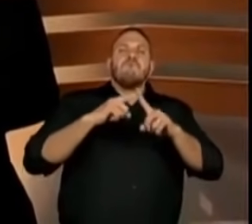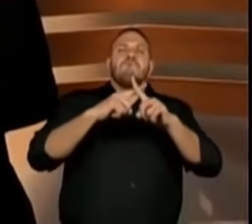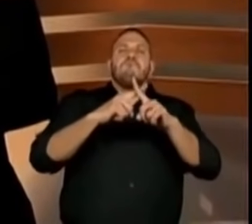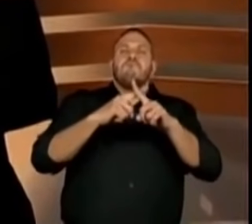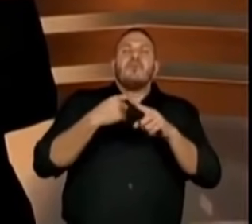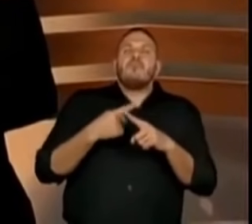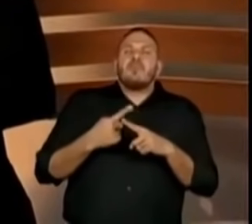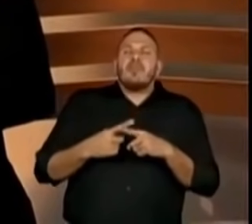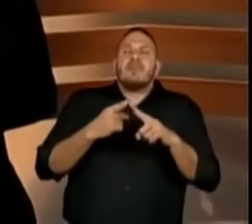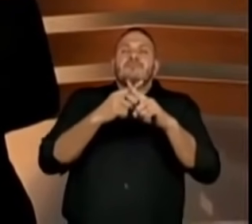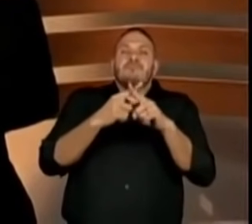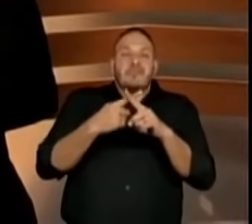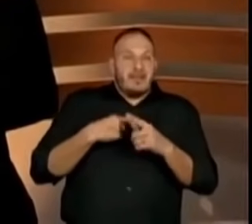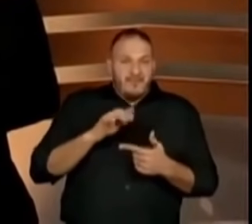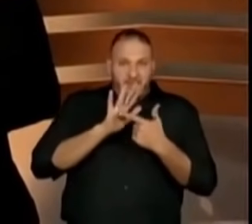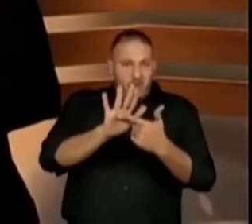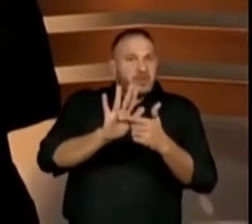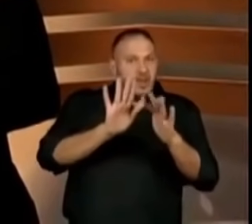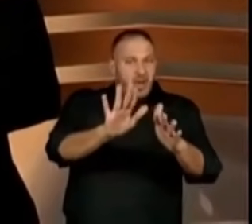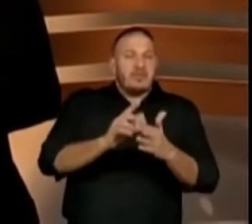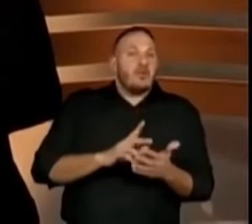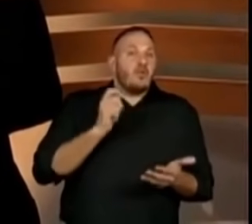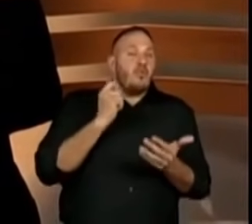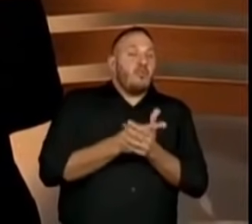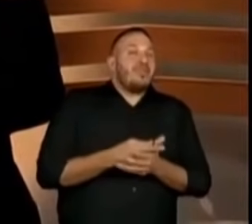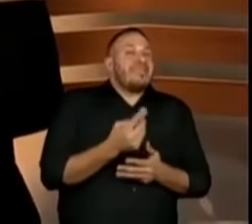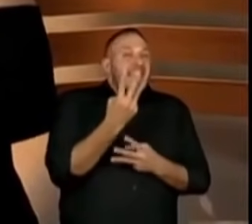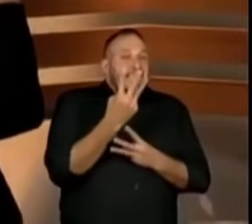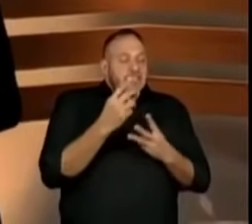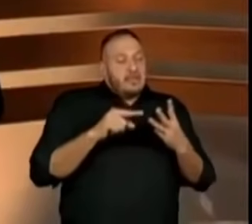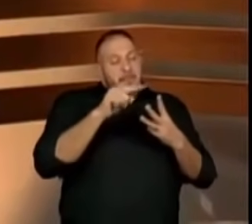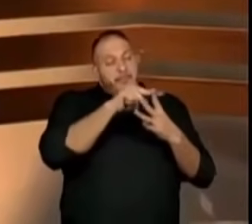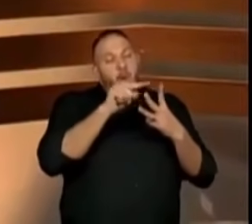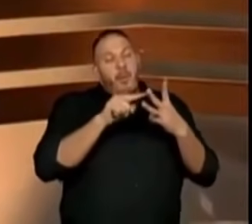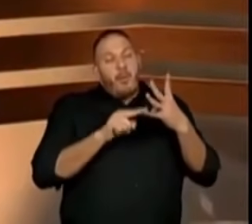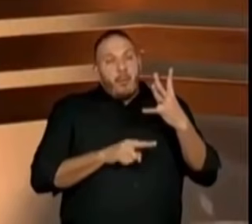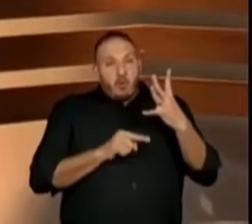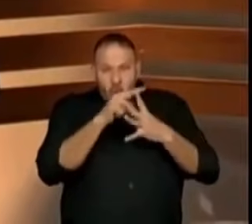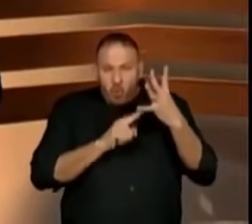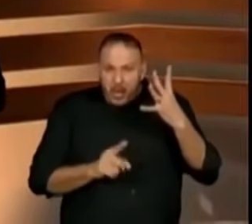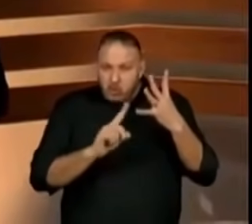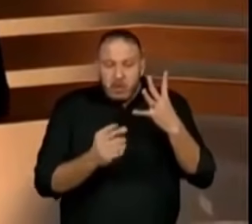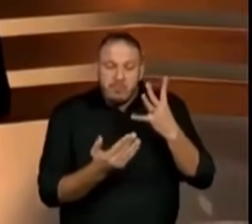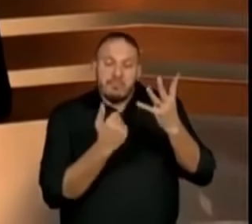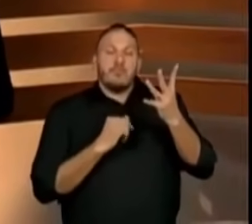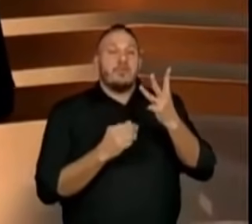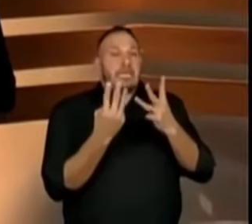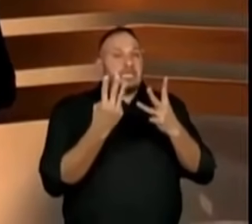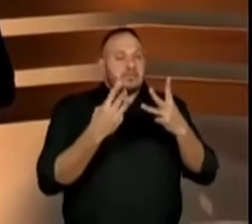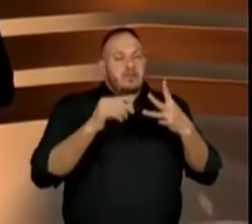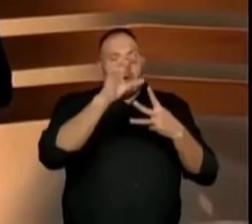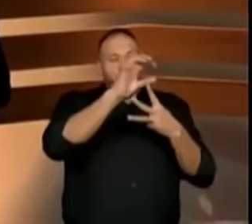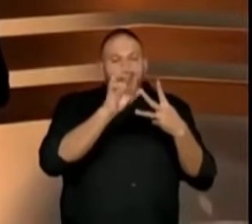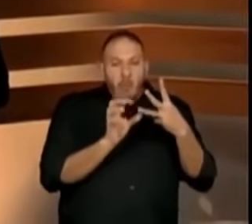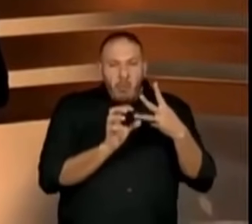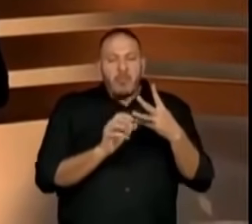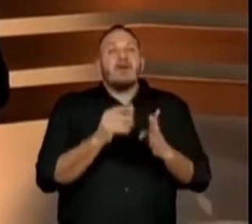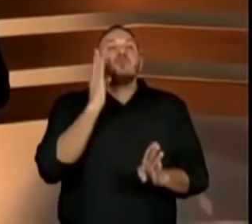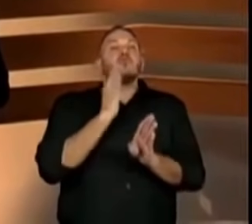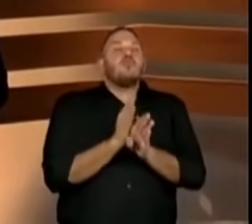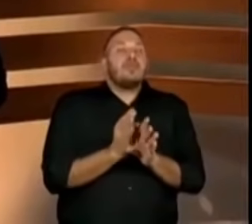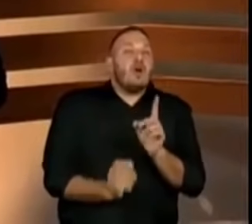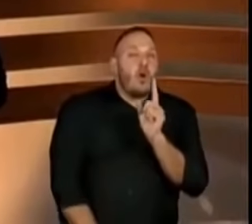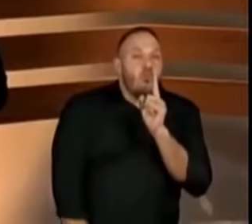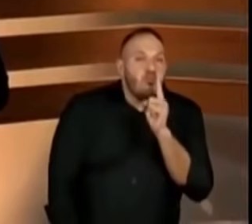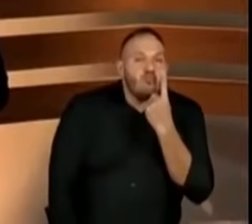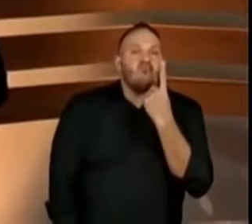quero explicar isso para vocês. Ele comprou 3/4. Como eu dividi o valor das nozes em 4, eu só descobri